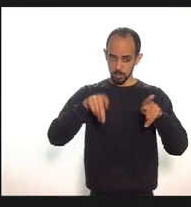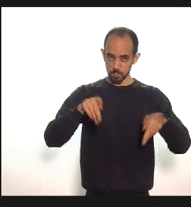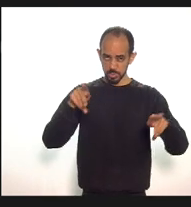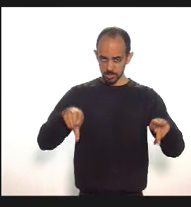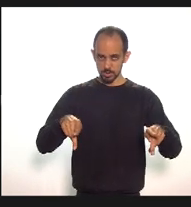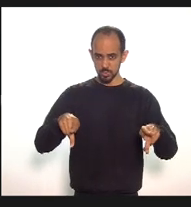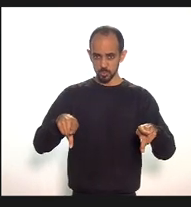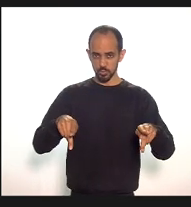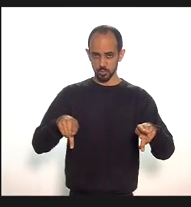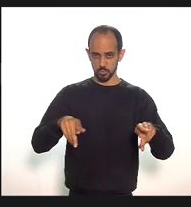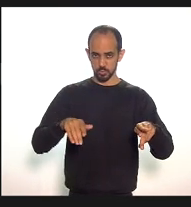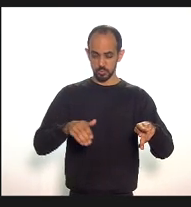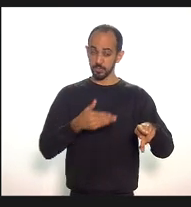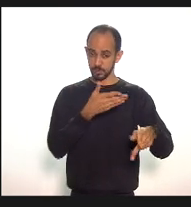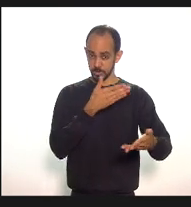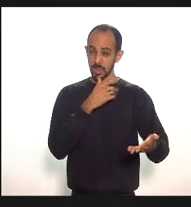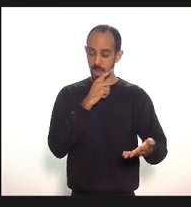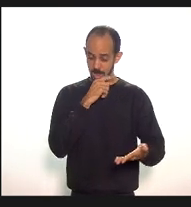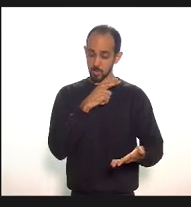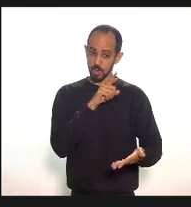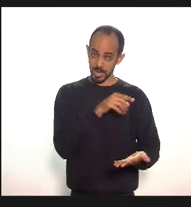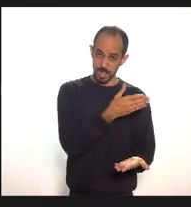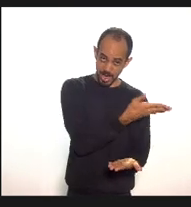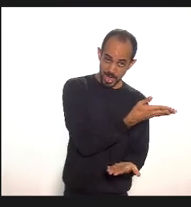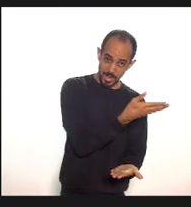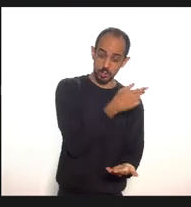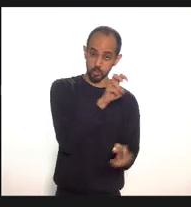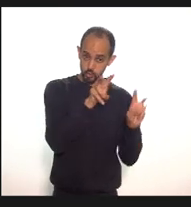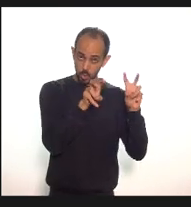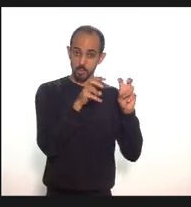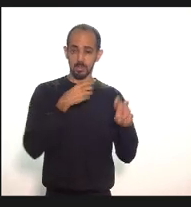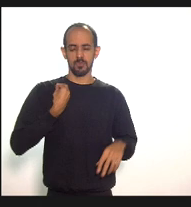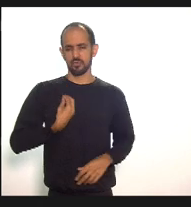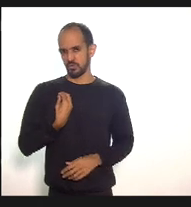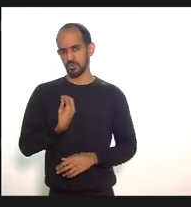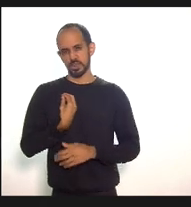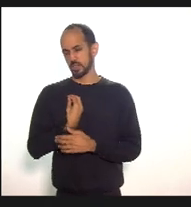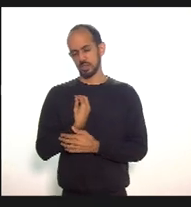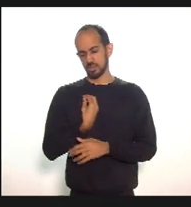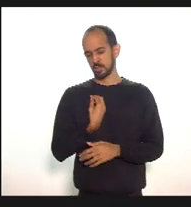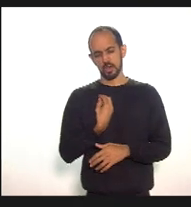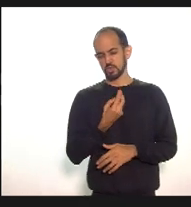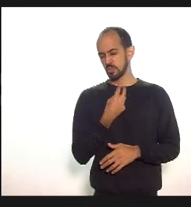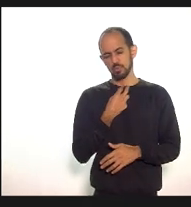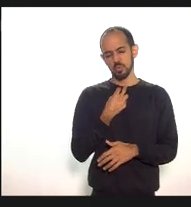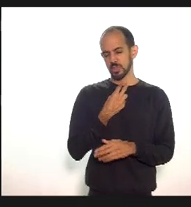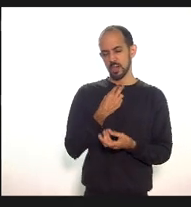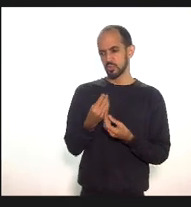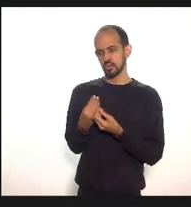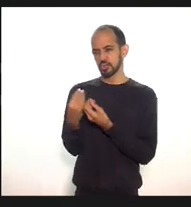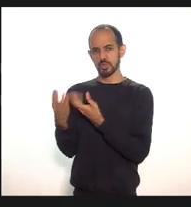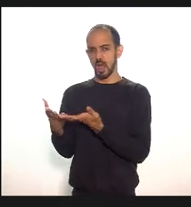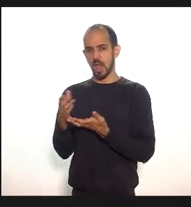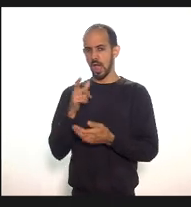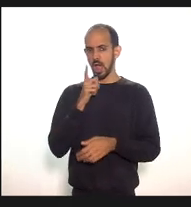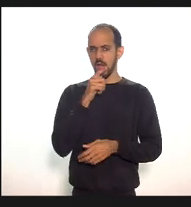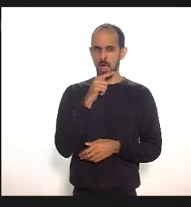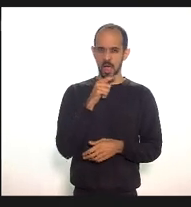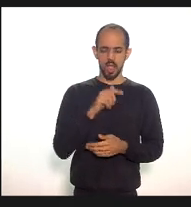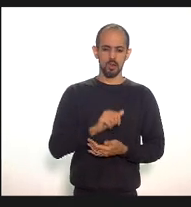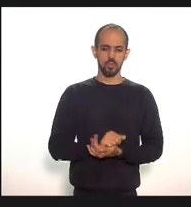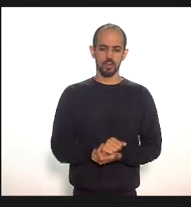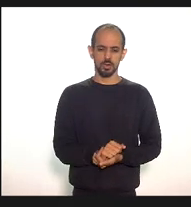um tema que diz respeito à Vida bem que nós não podemos entregar a água